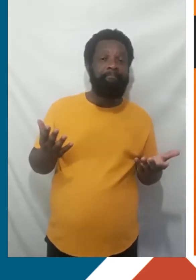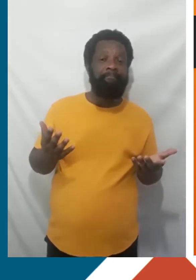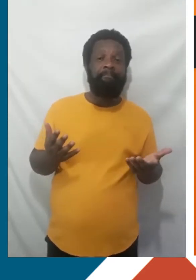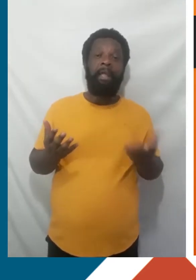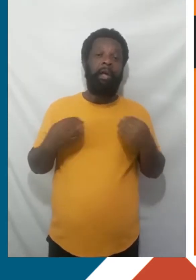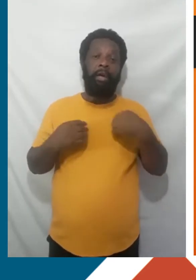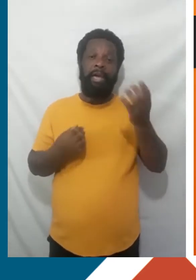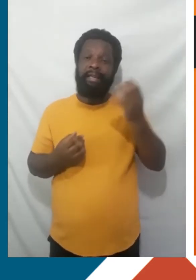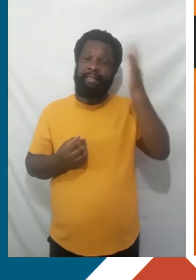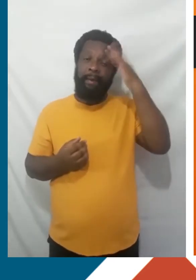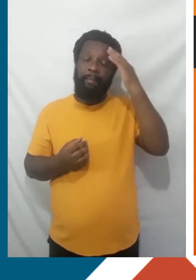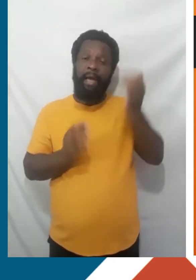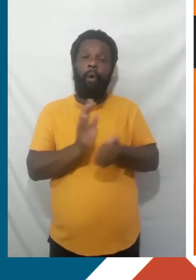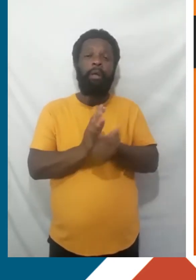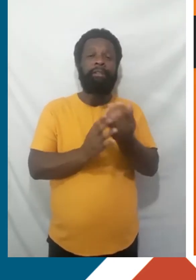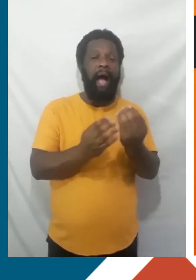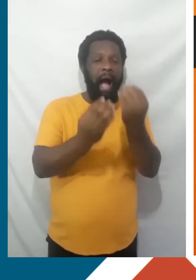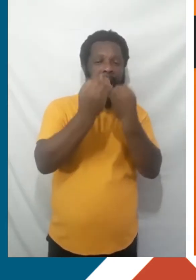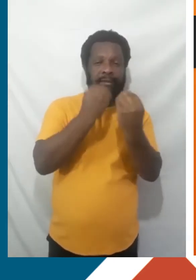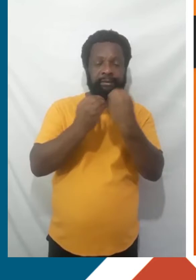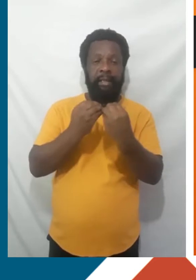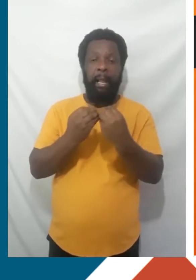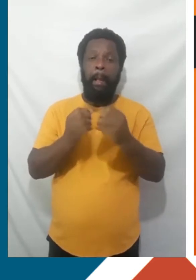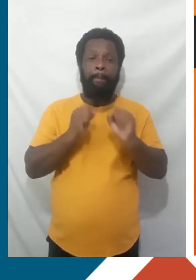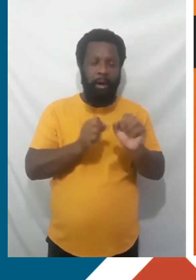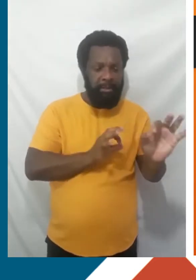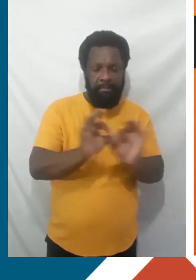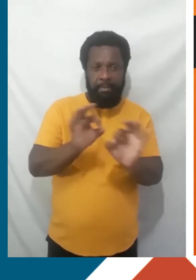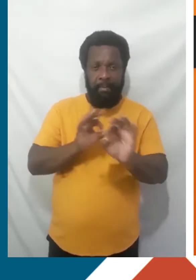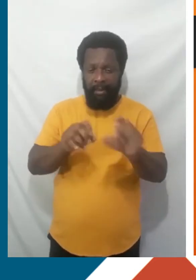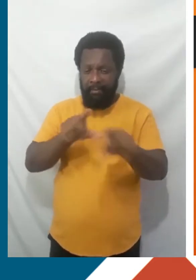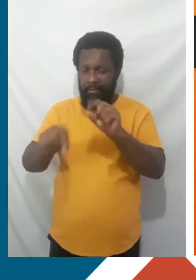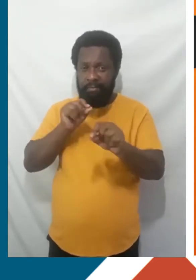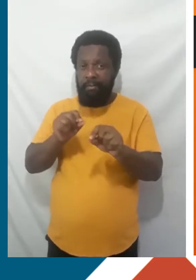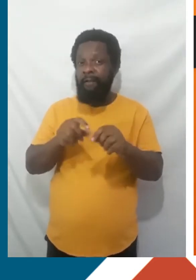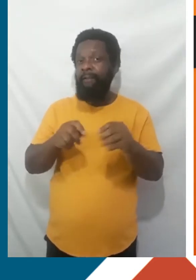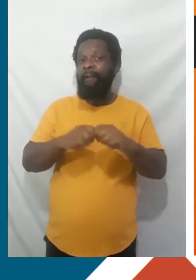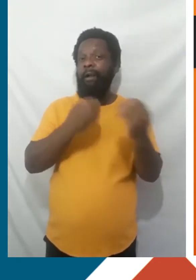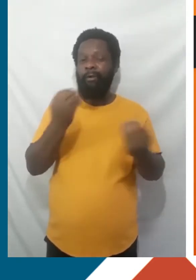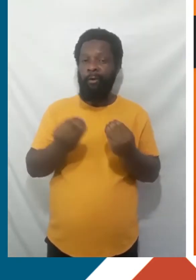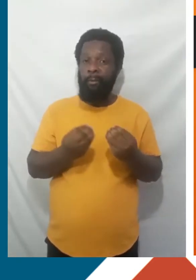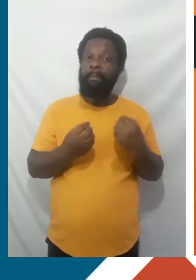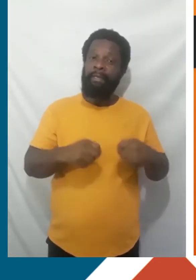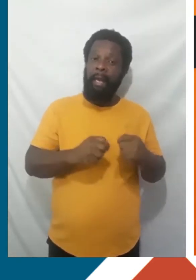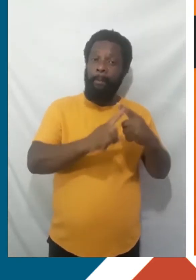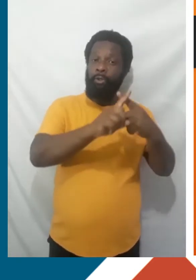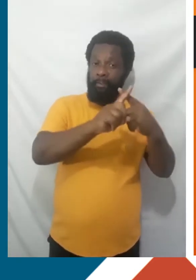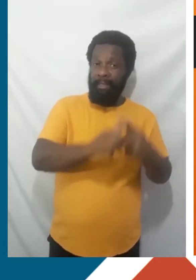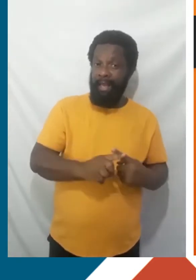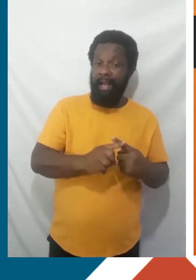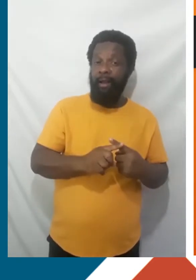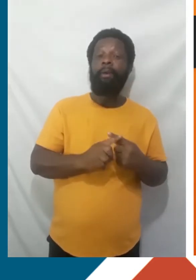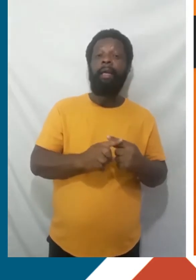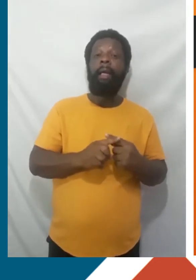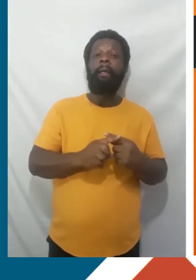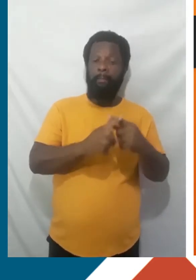Então, para sabermos a quantidade de sanduíches que José consegue formar, temos que fazer o quê? Multiplicar a